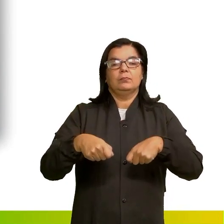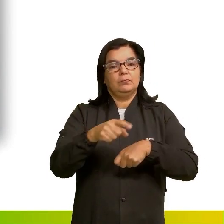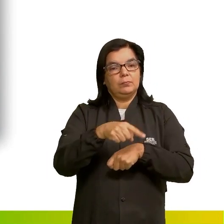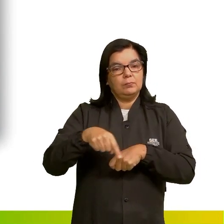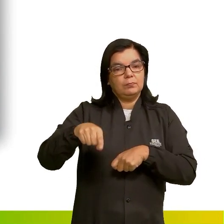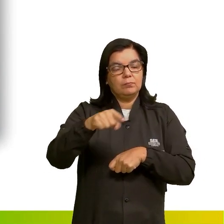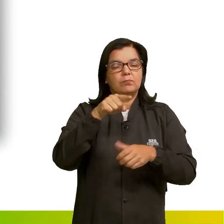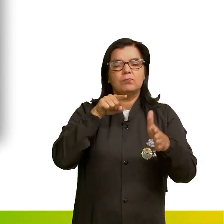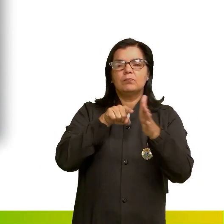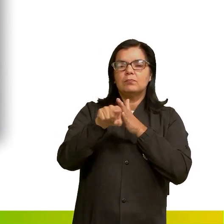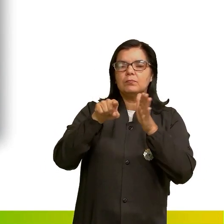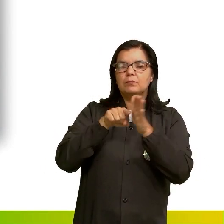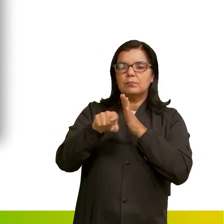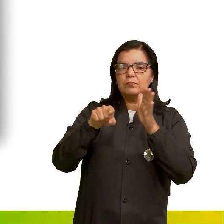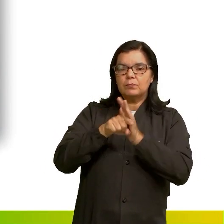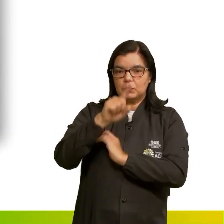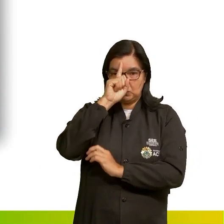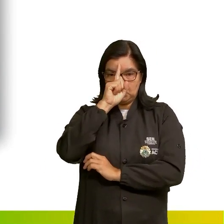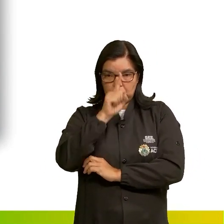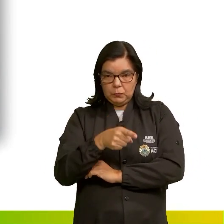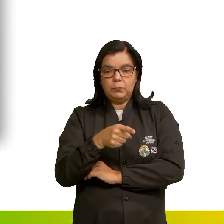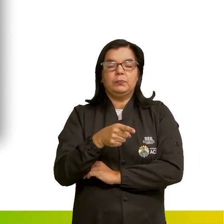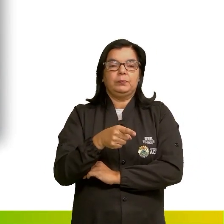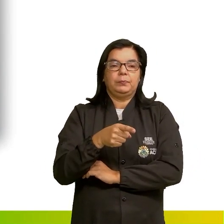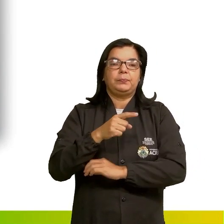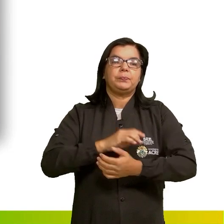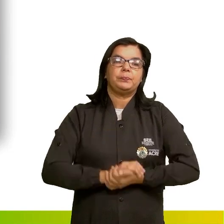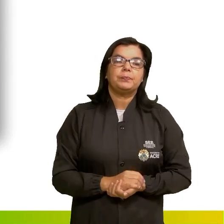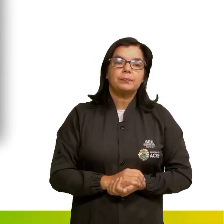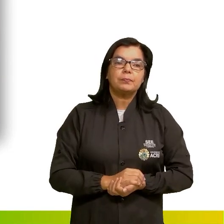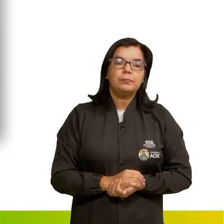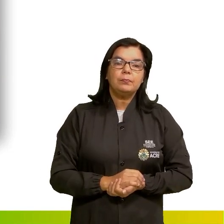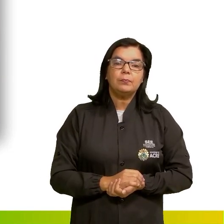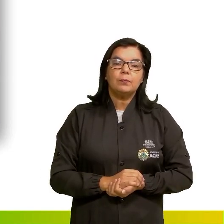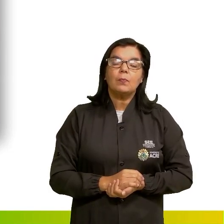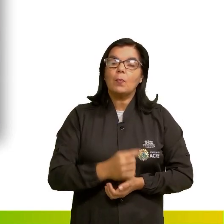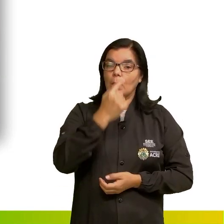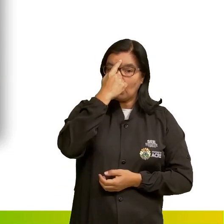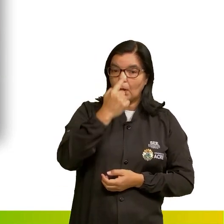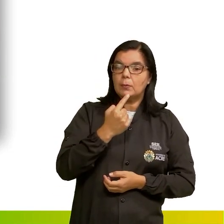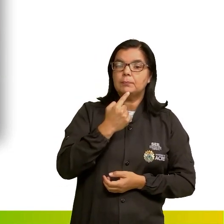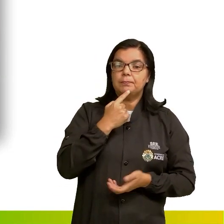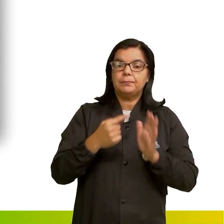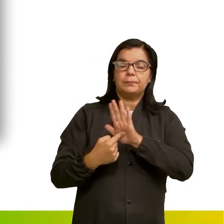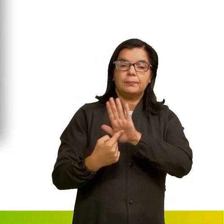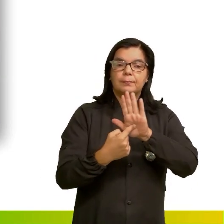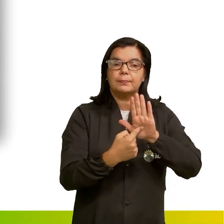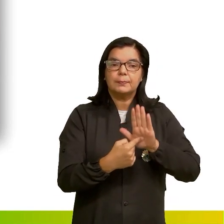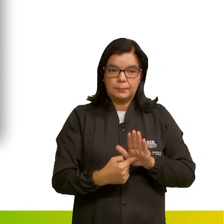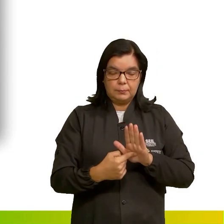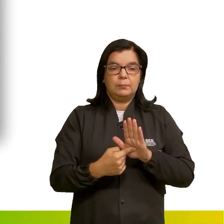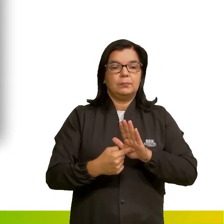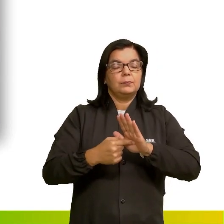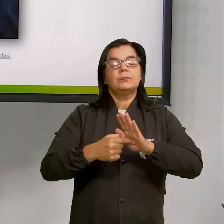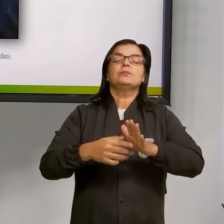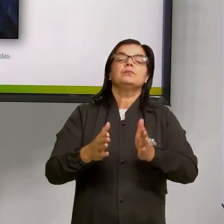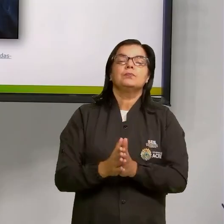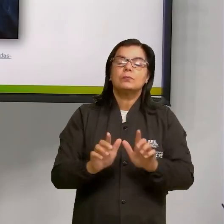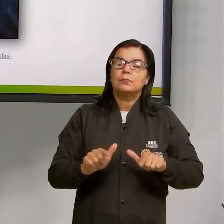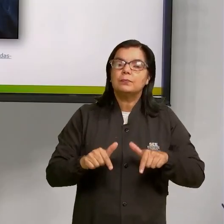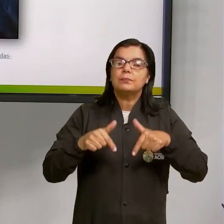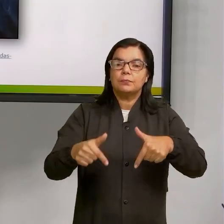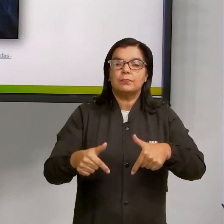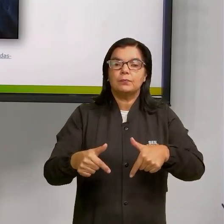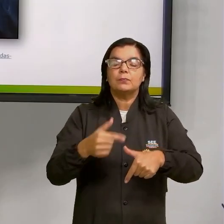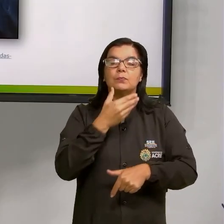você questionar uma ordem estabelecida. Essa foto, ela representa o movimento dos